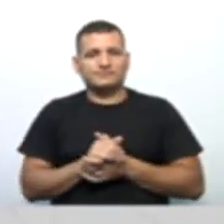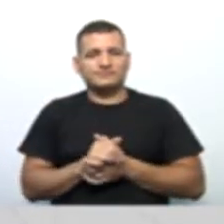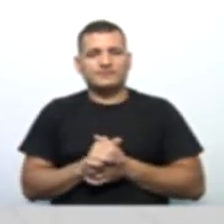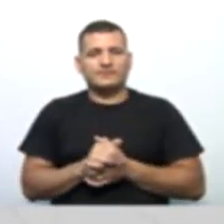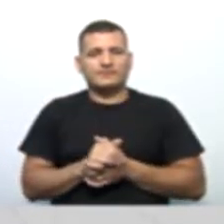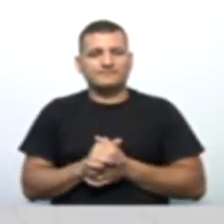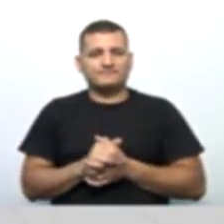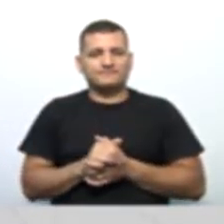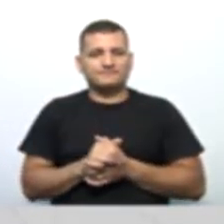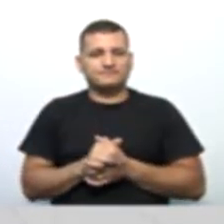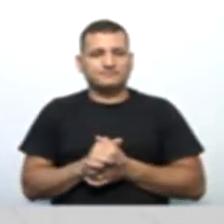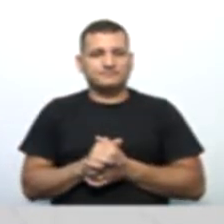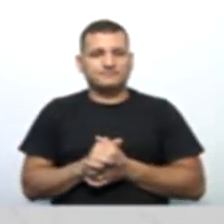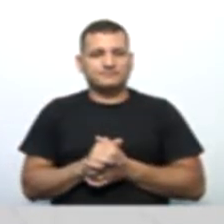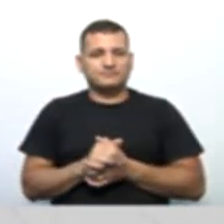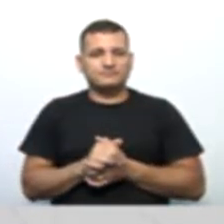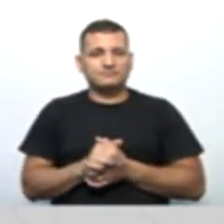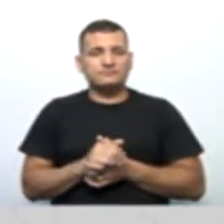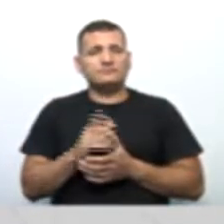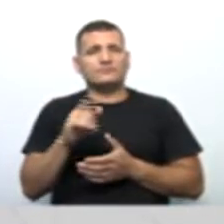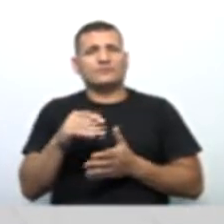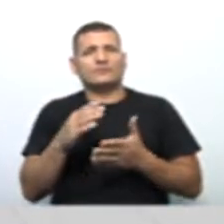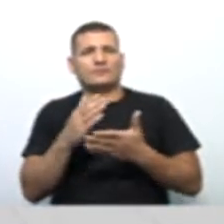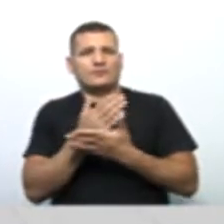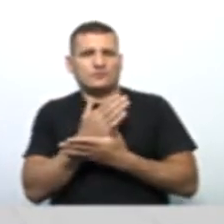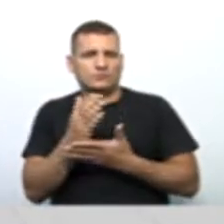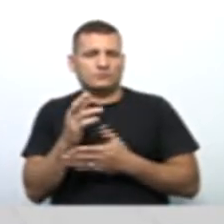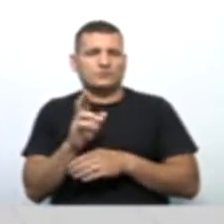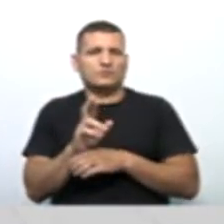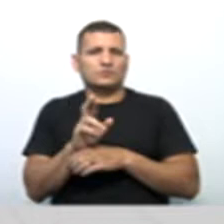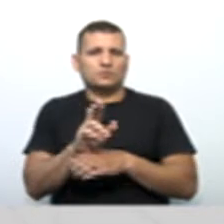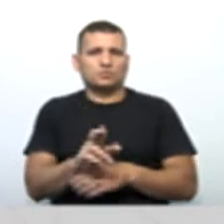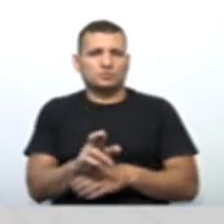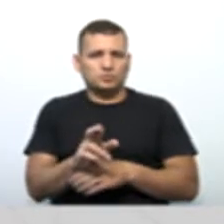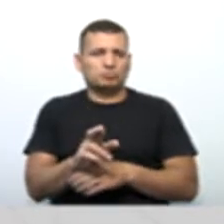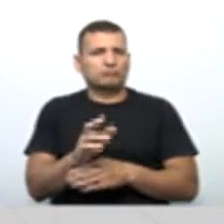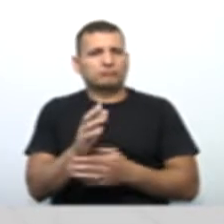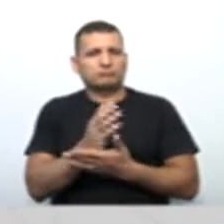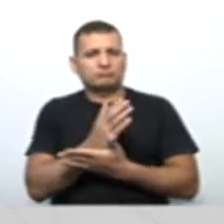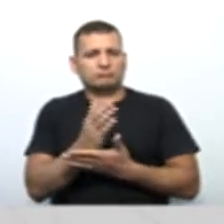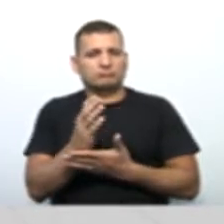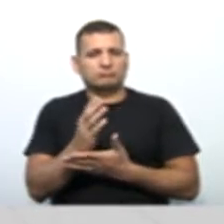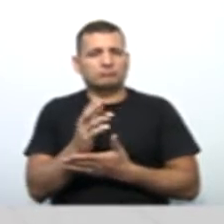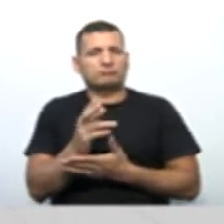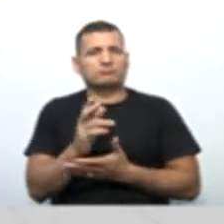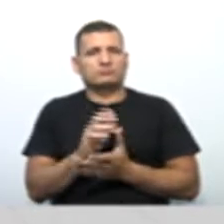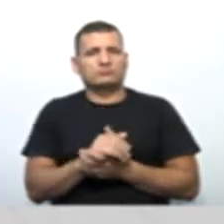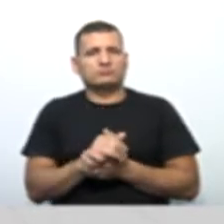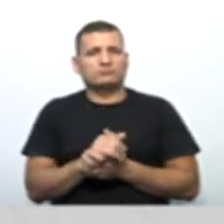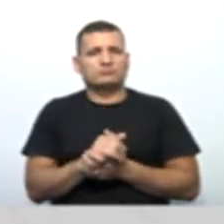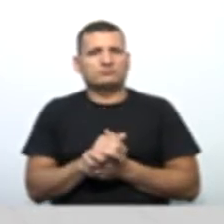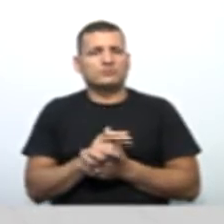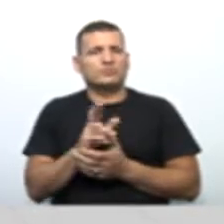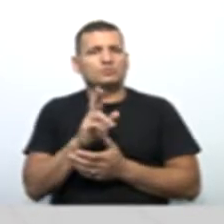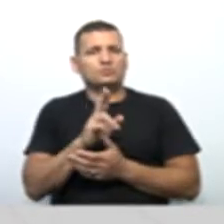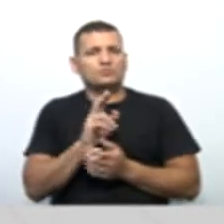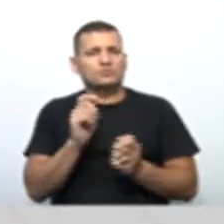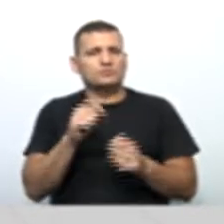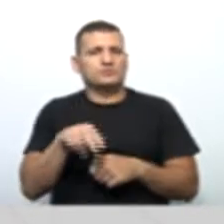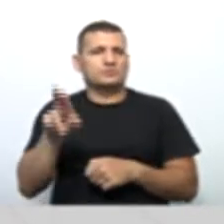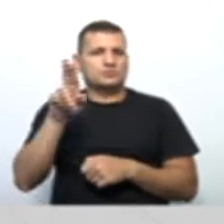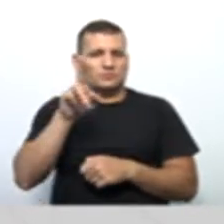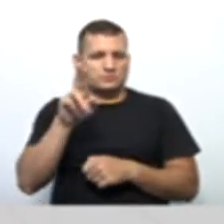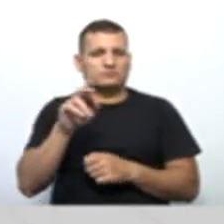esses são alguns recursos úteis não é para você buscar a maior clareza na apresentação dos seus textos e